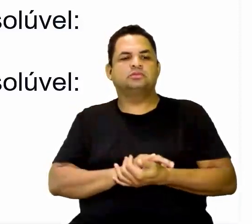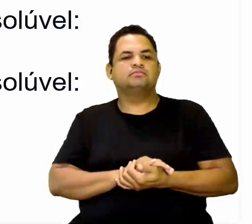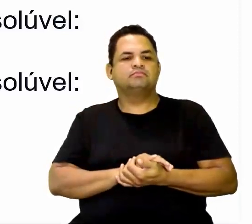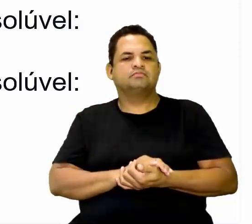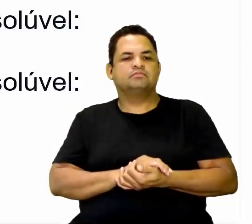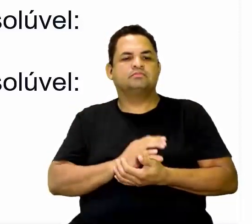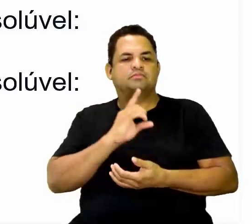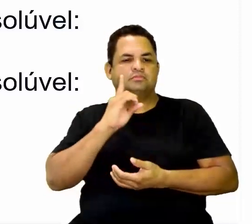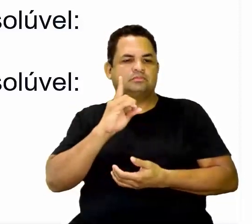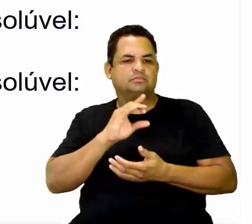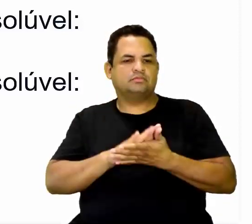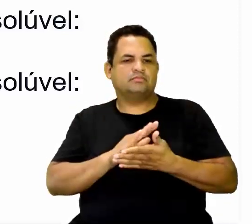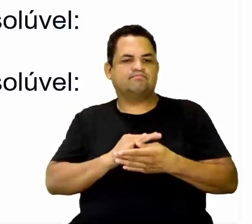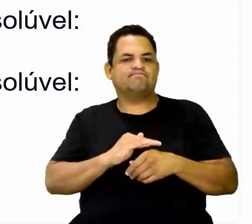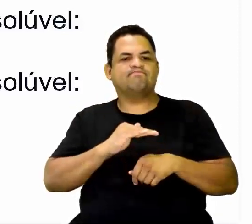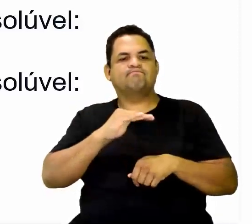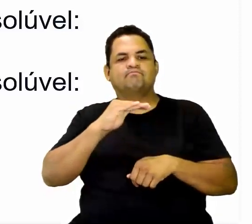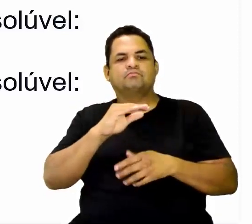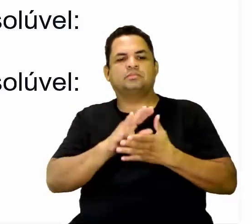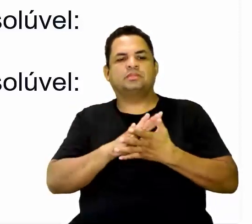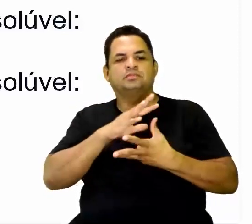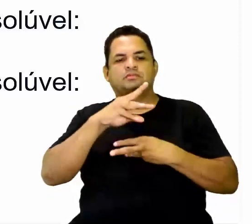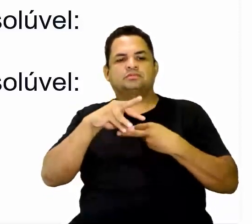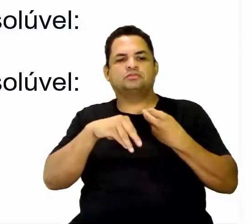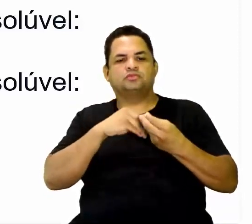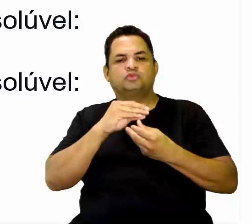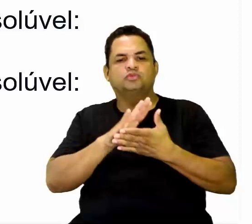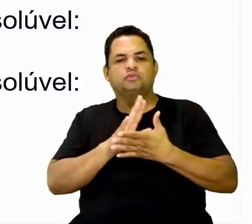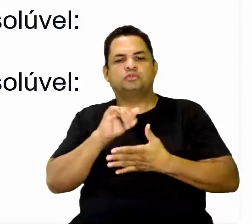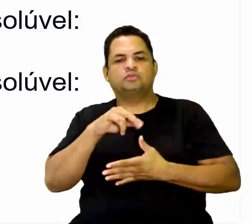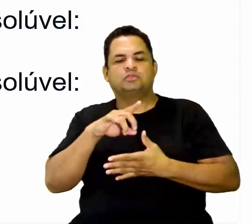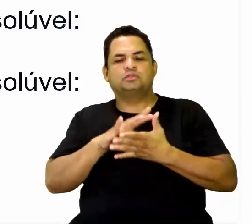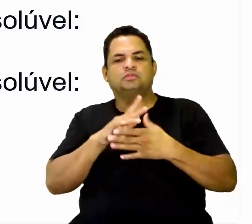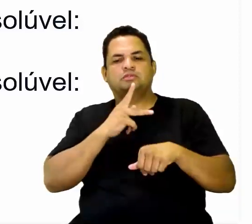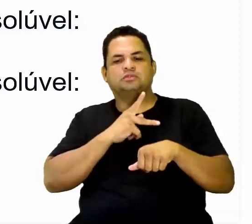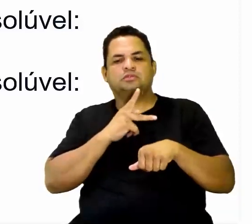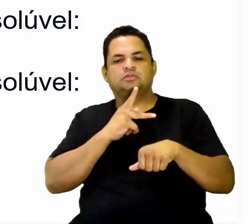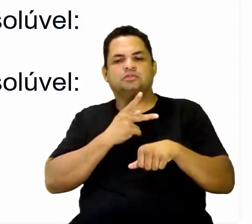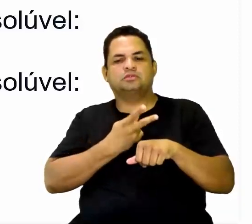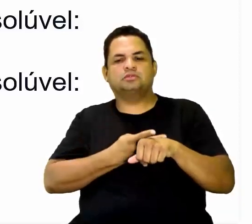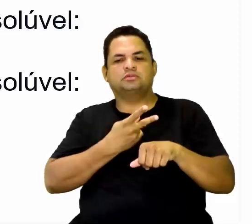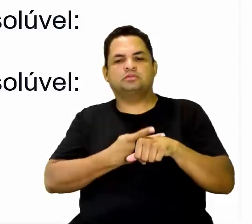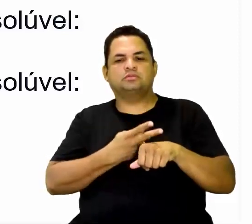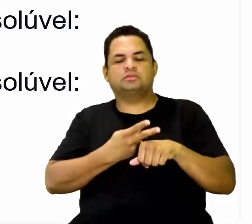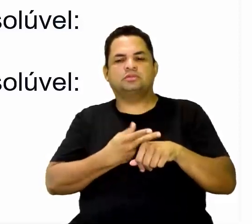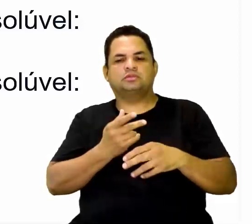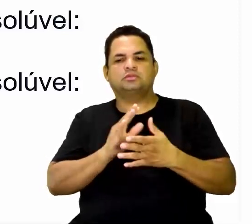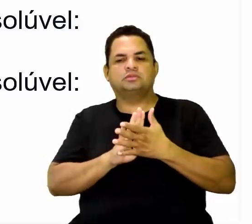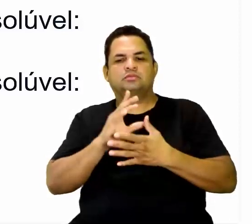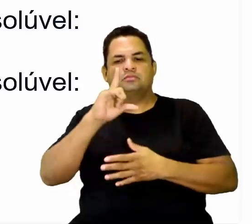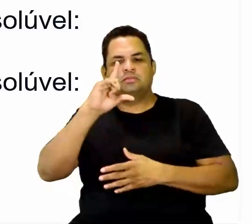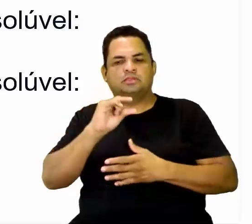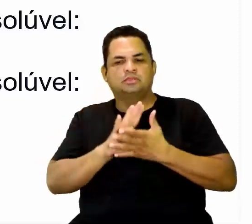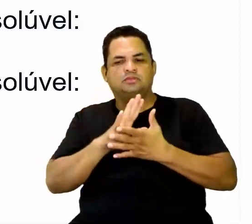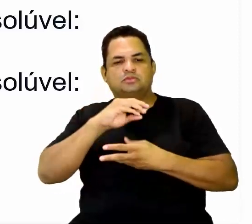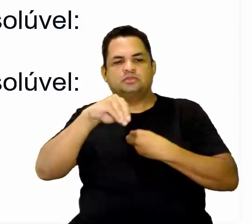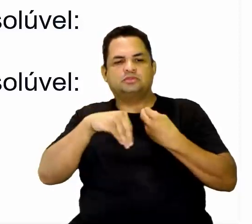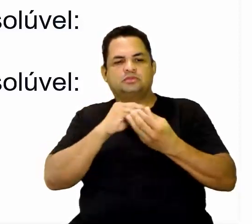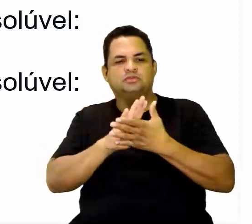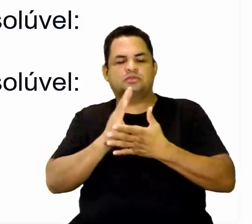Letra D, mais solúvel, nitrato de prata, menos solúvel, cloreto de